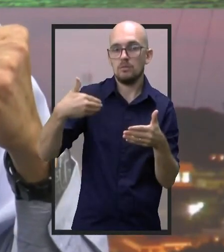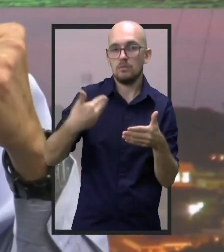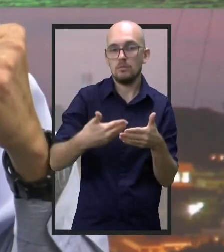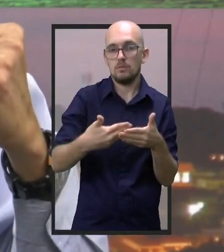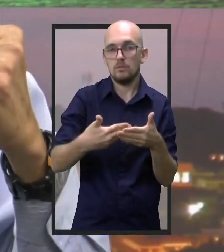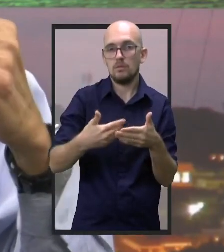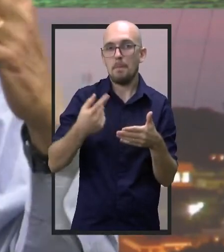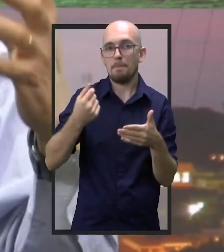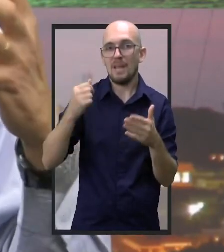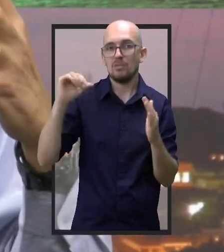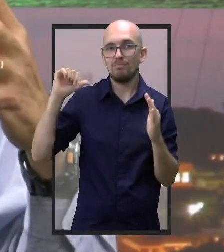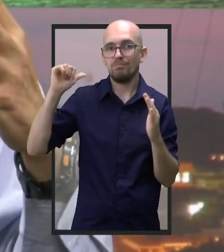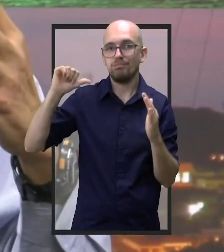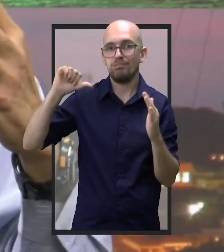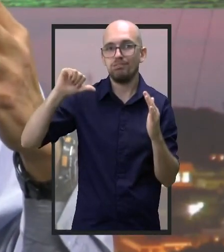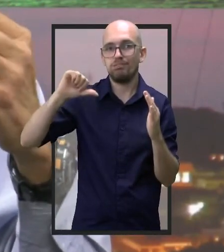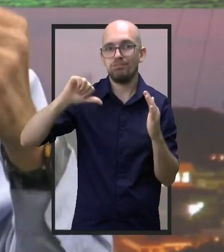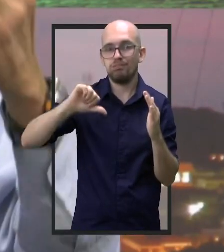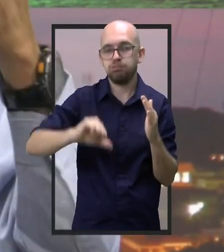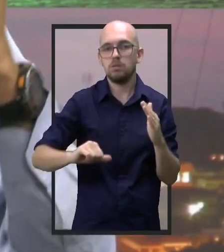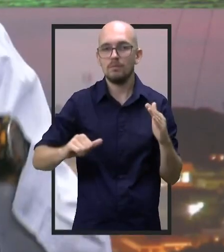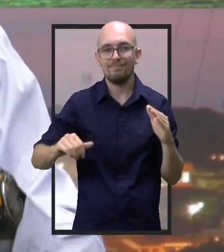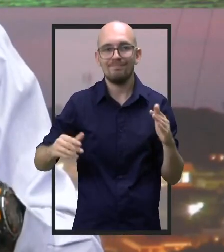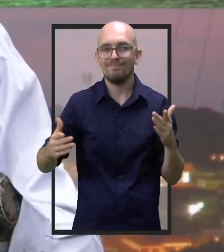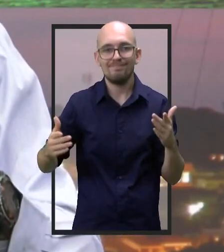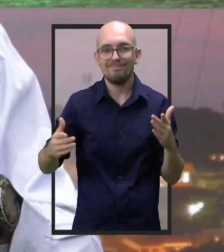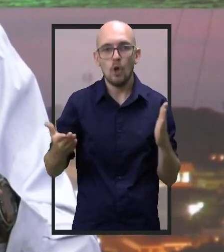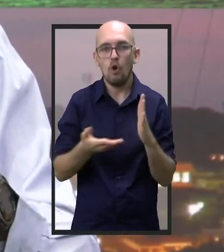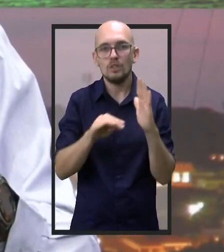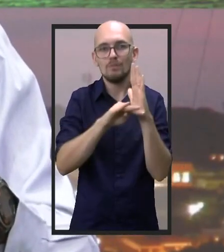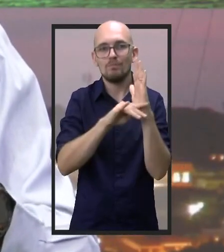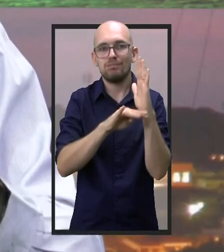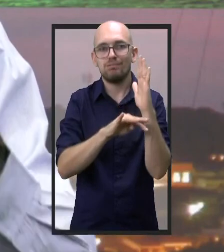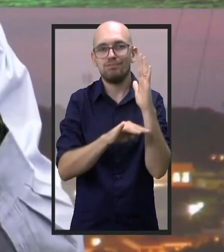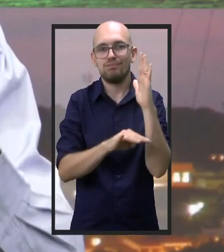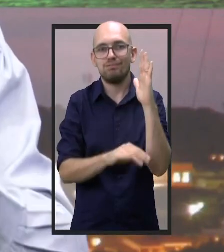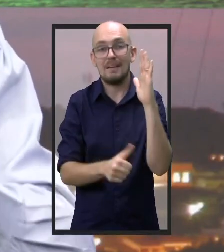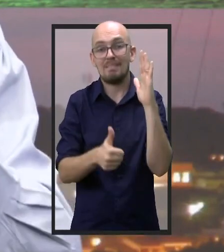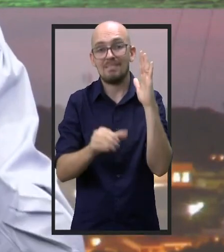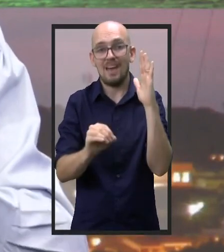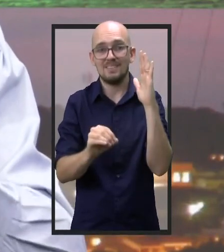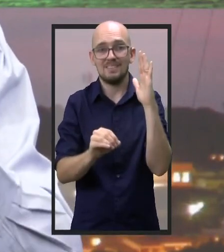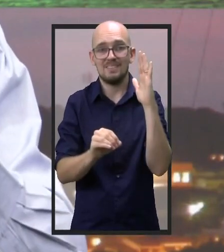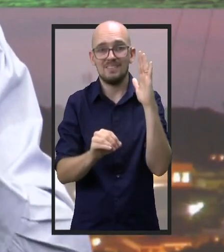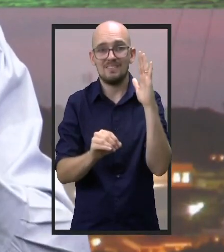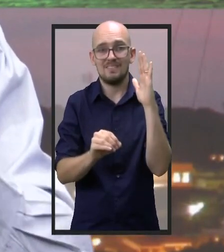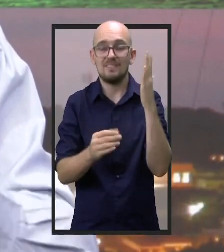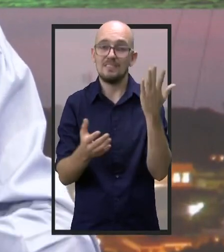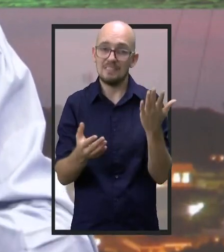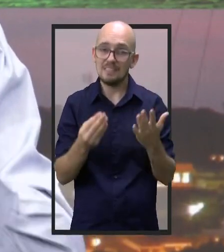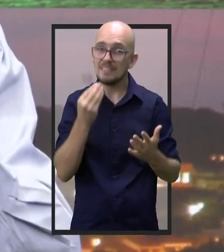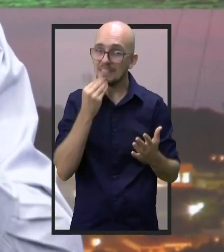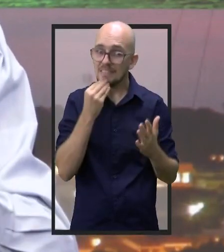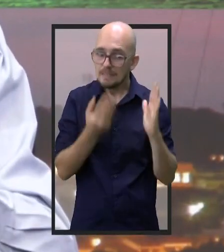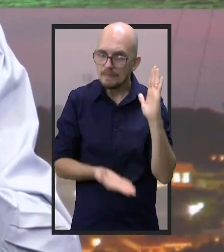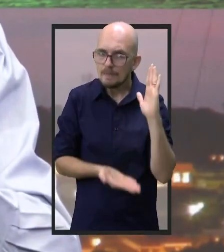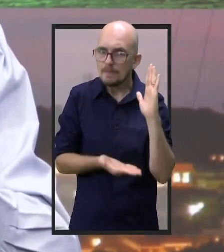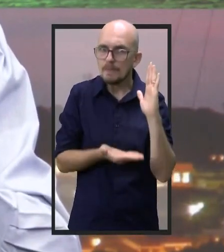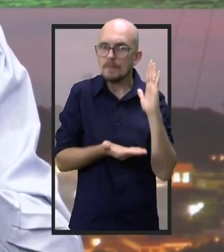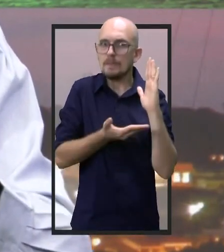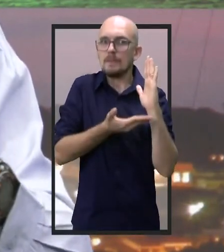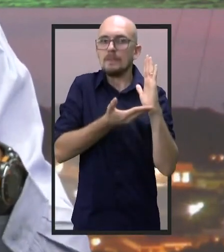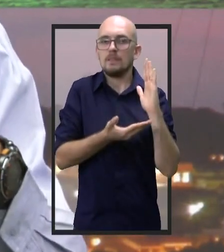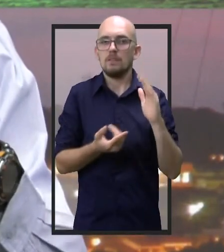de preços ruins, acabou impactando muito. Hoje nós estamos em 10ª produção. Mas nós temos sim capacidade de voltar a ser